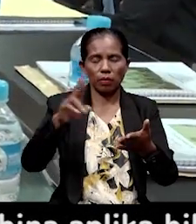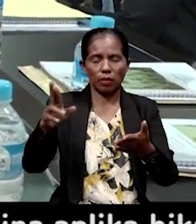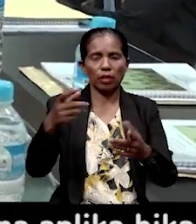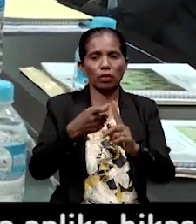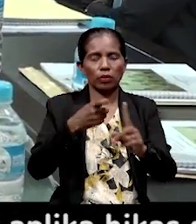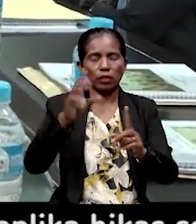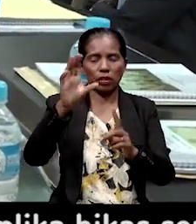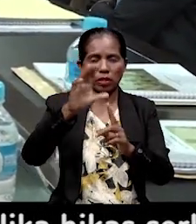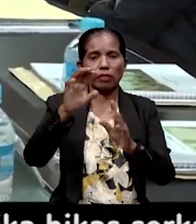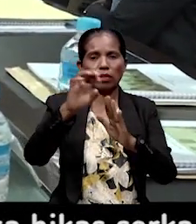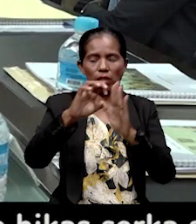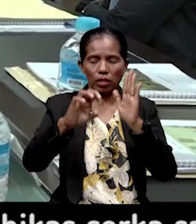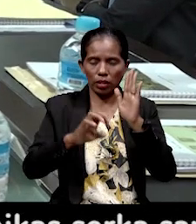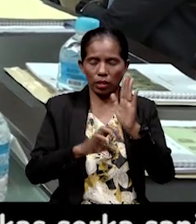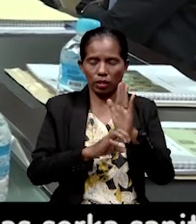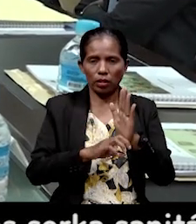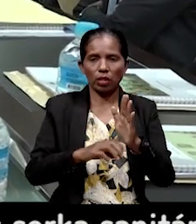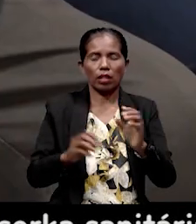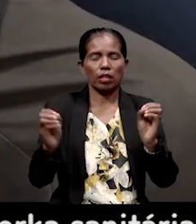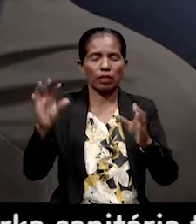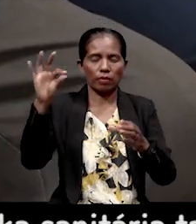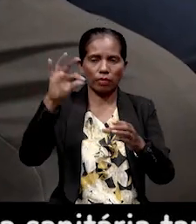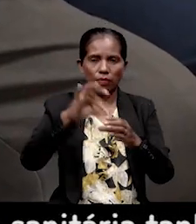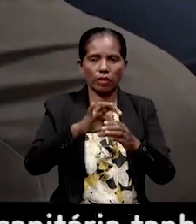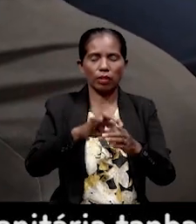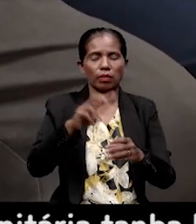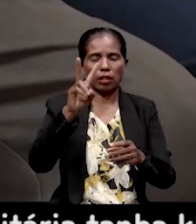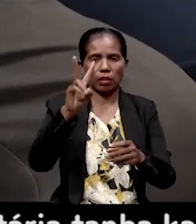russi chefe de Estado foi em veta no apresenta